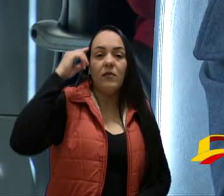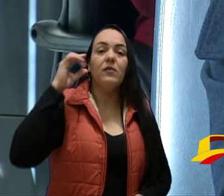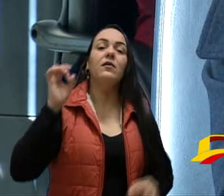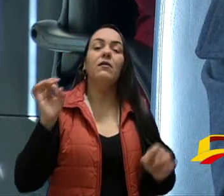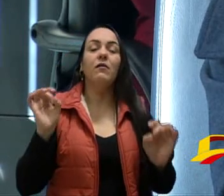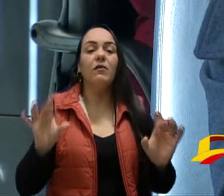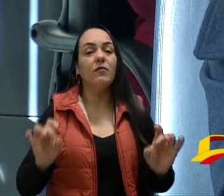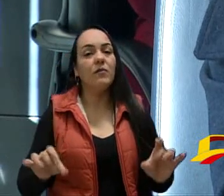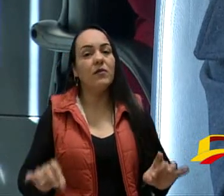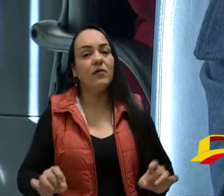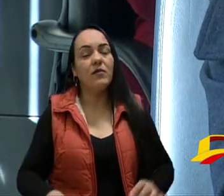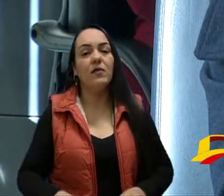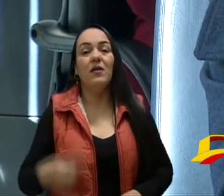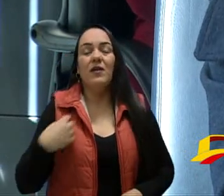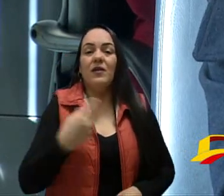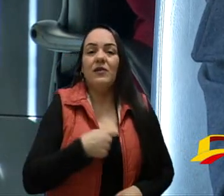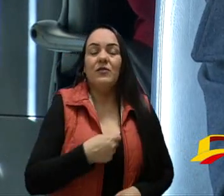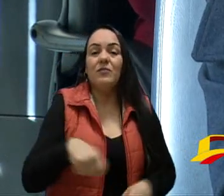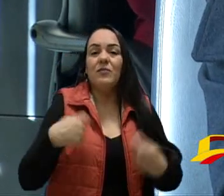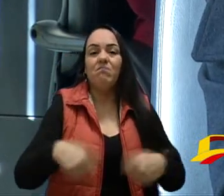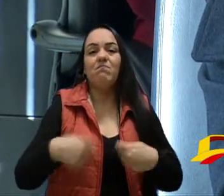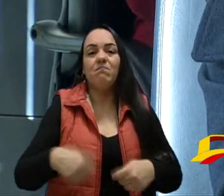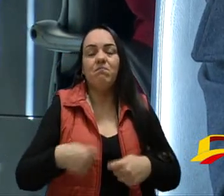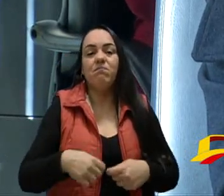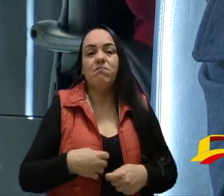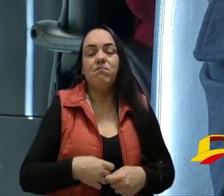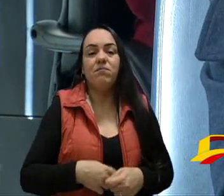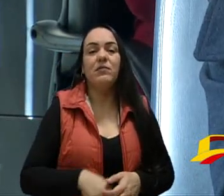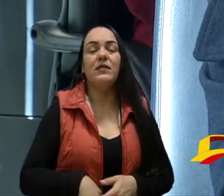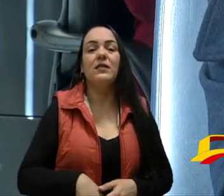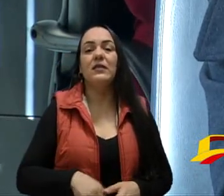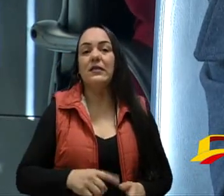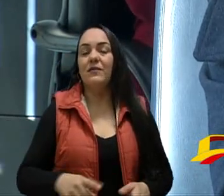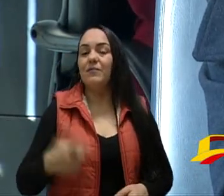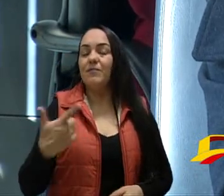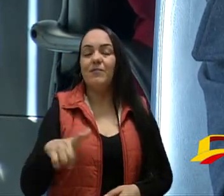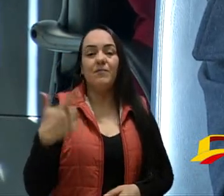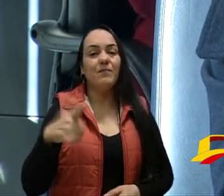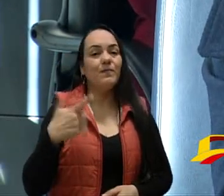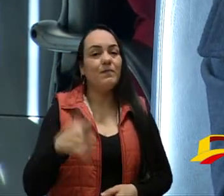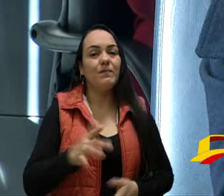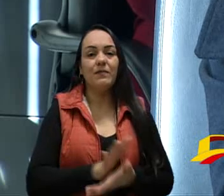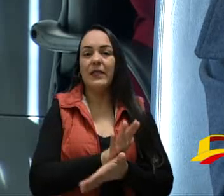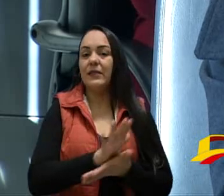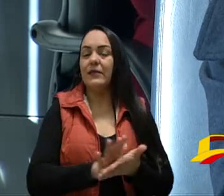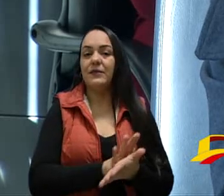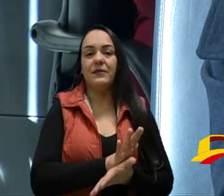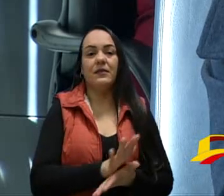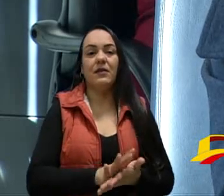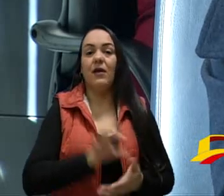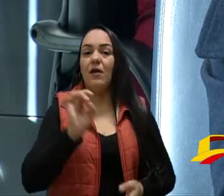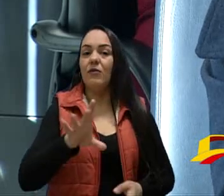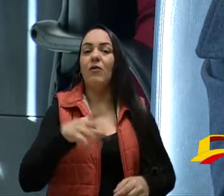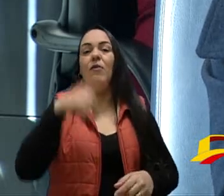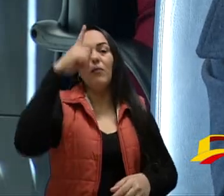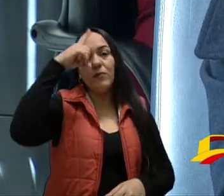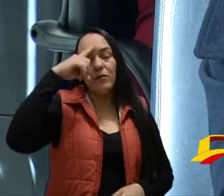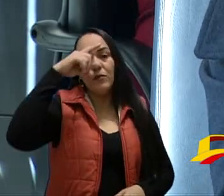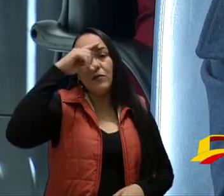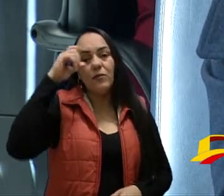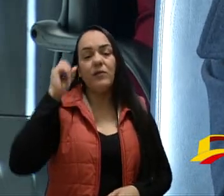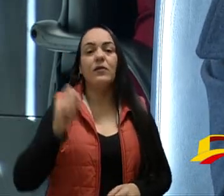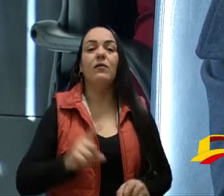se nós tivermos alguma emergência nessa localidade tá desguarnecido então nesse sentido